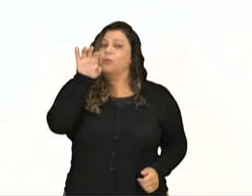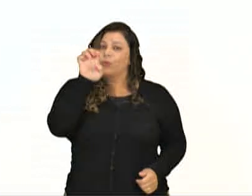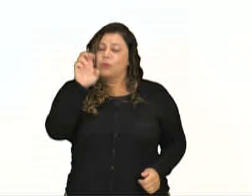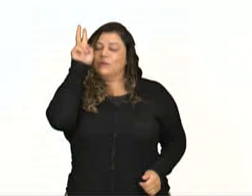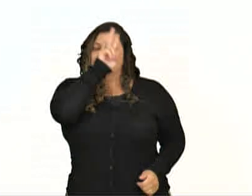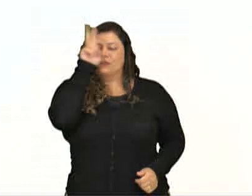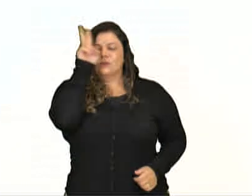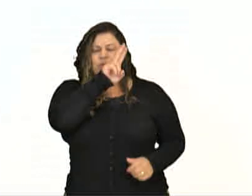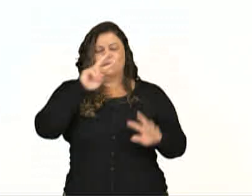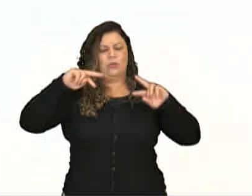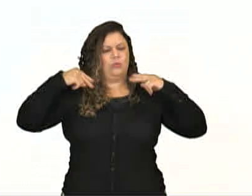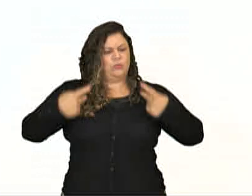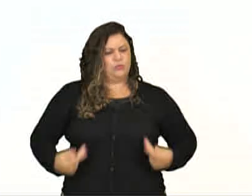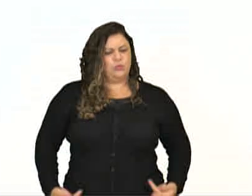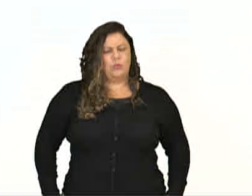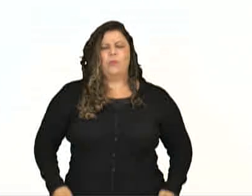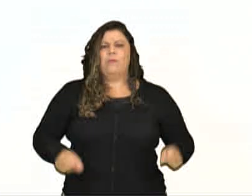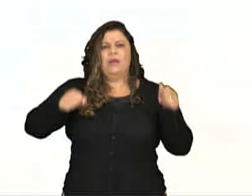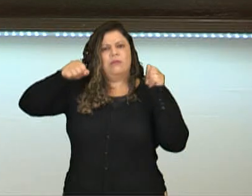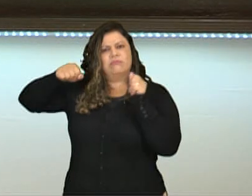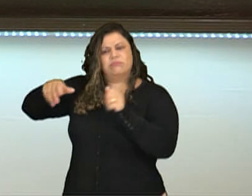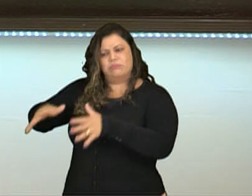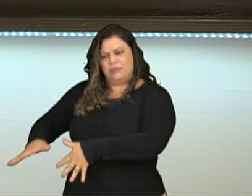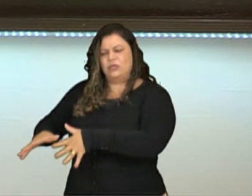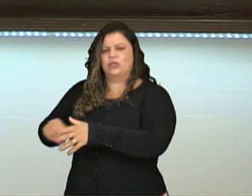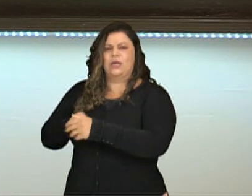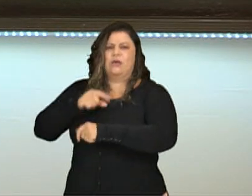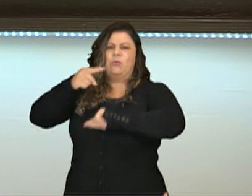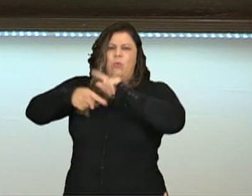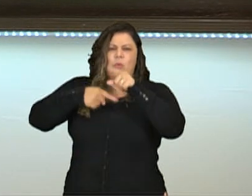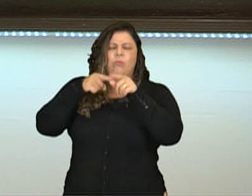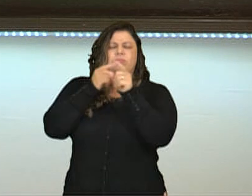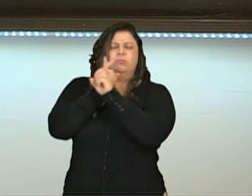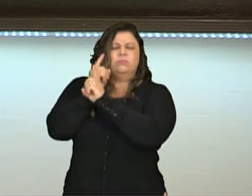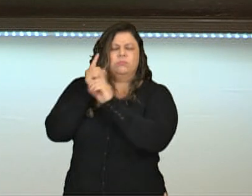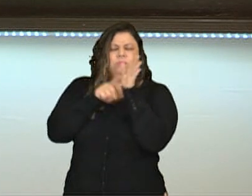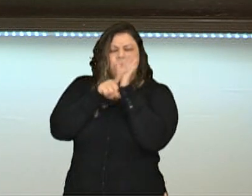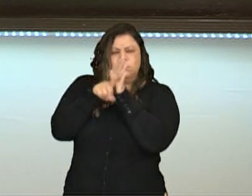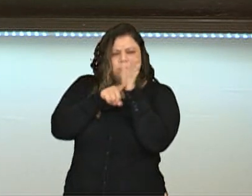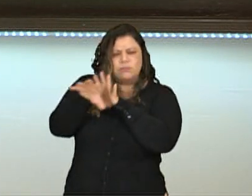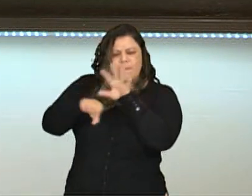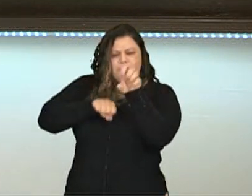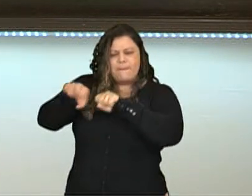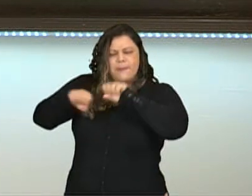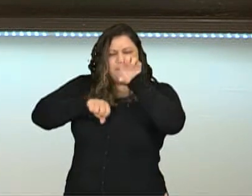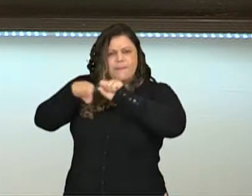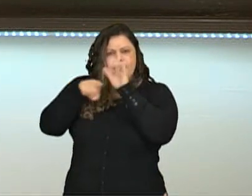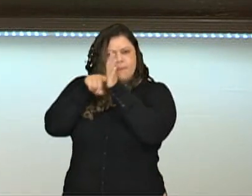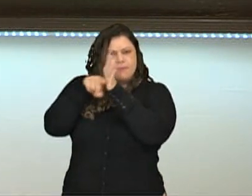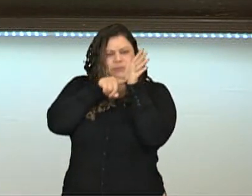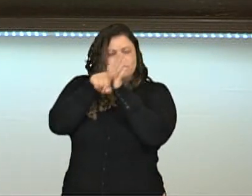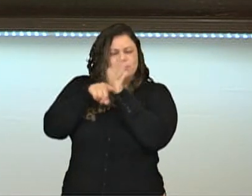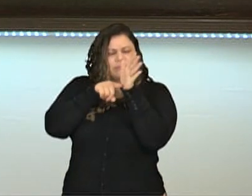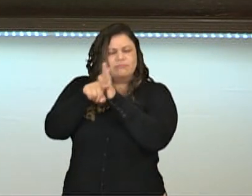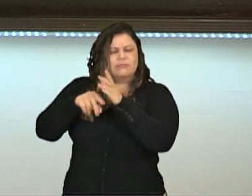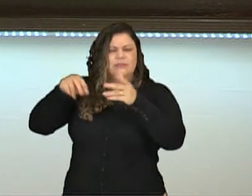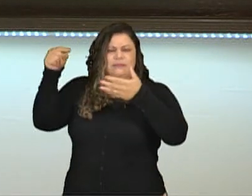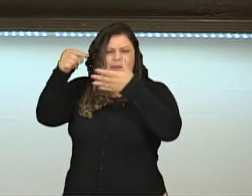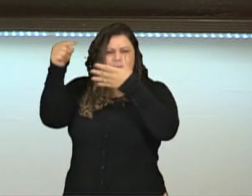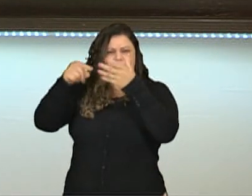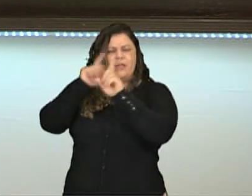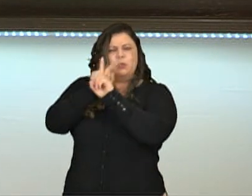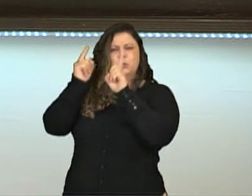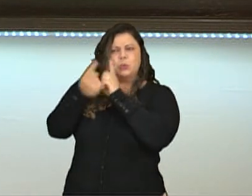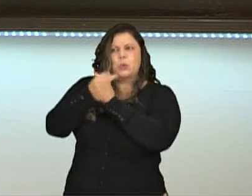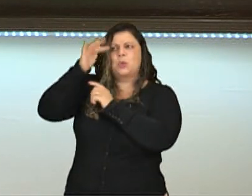seres humanos deixaram no passado, que vão lá os arqueólogos, filósofos, historiadores, até geógrafos, geólogos,